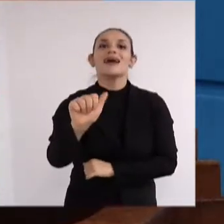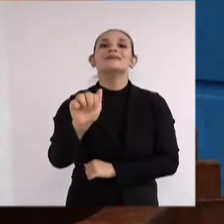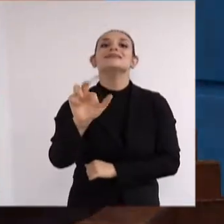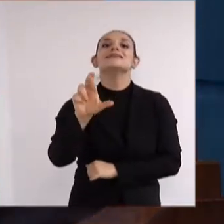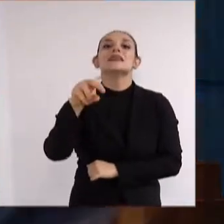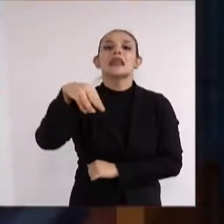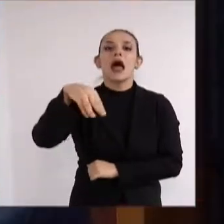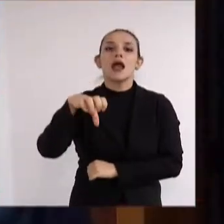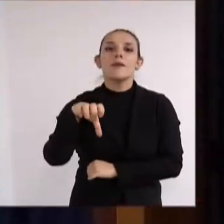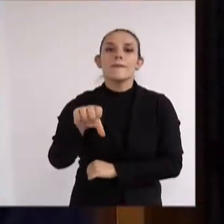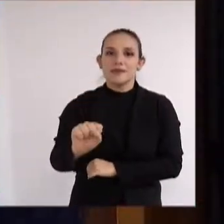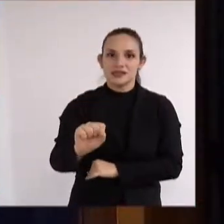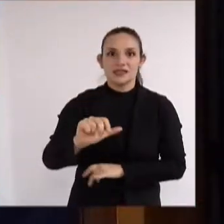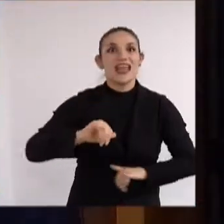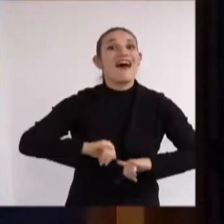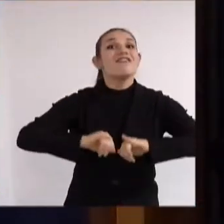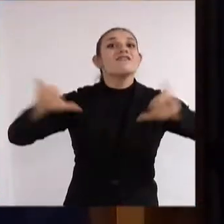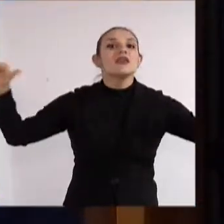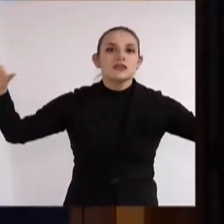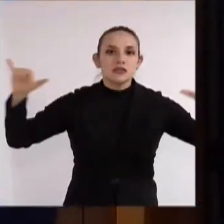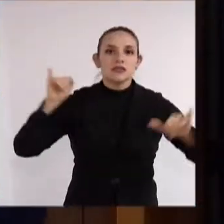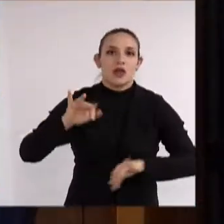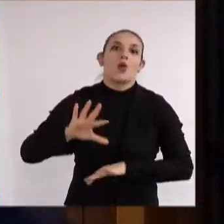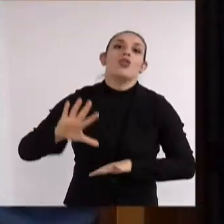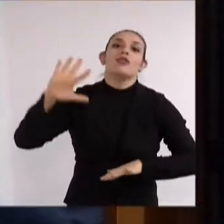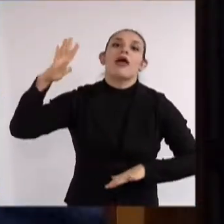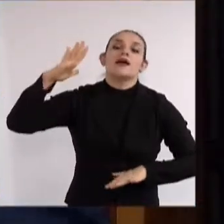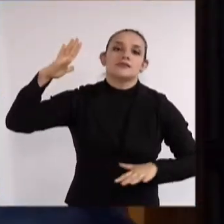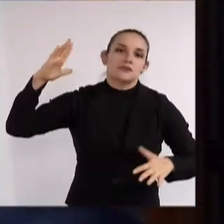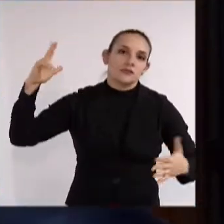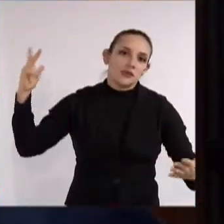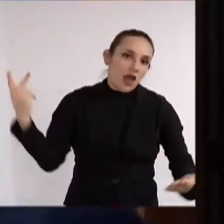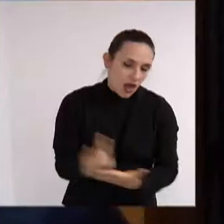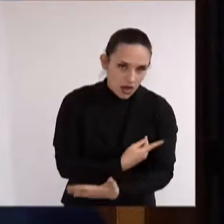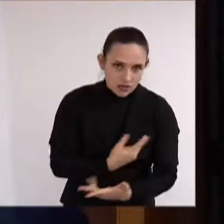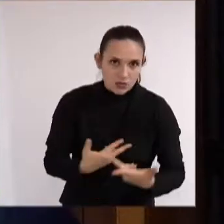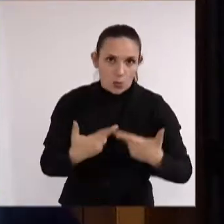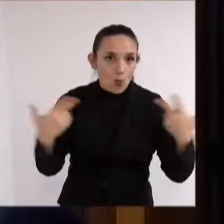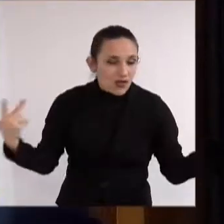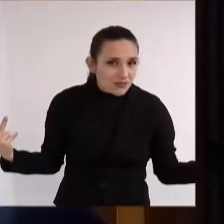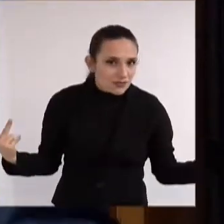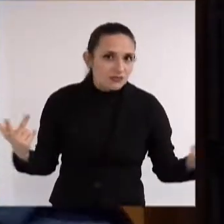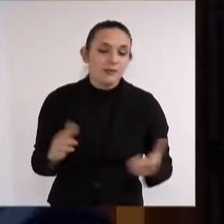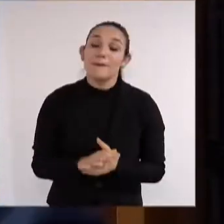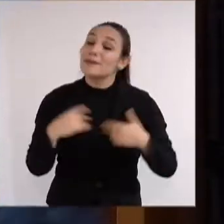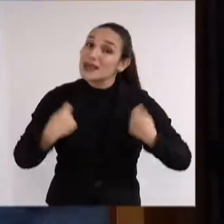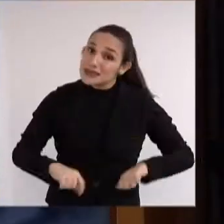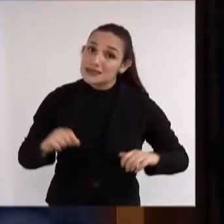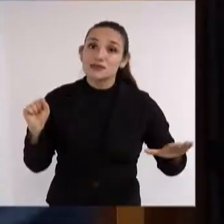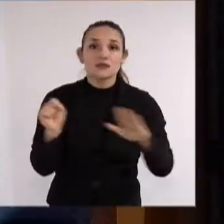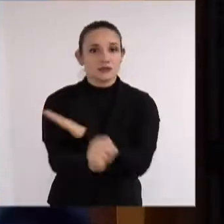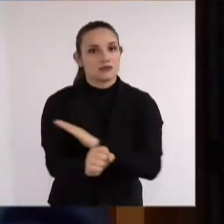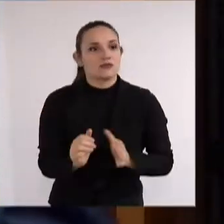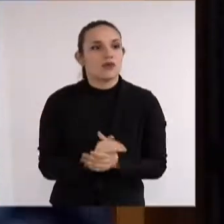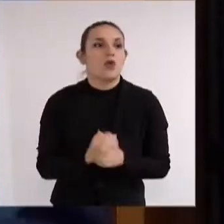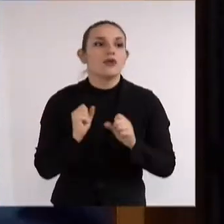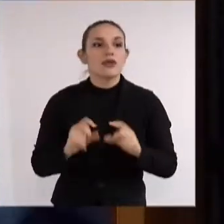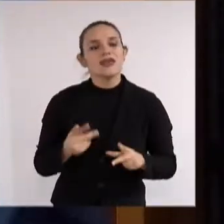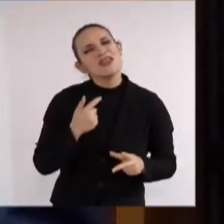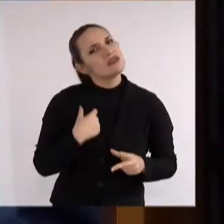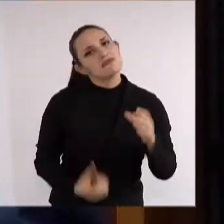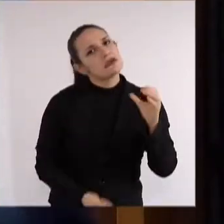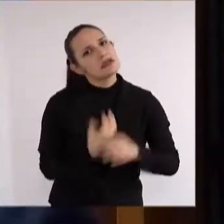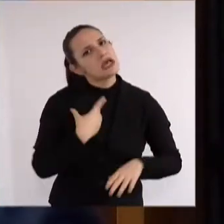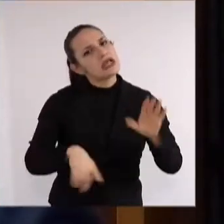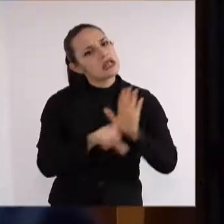muito importante, é preciso que se faça isso. Então nós ficamos legislando aqui para quê?